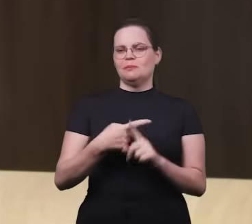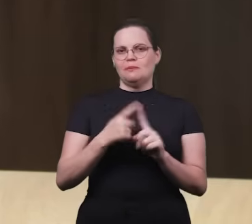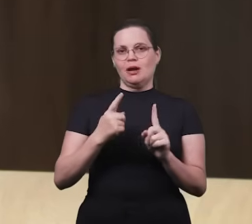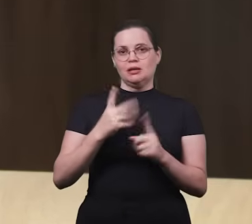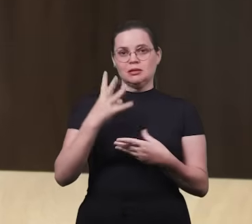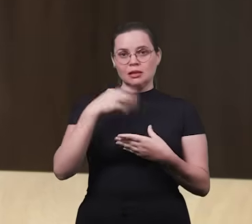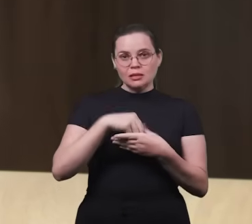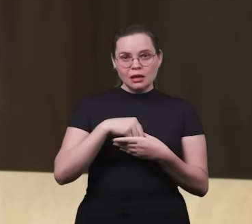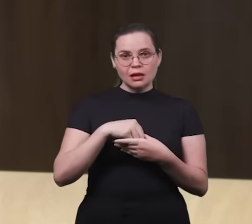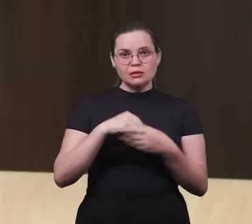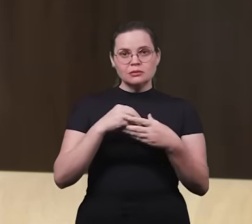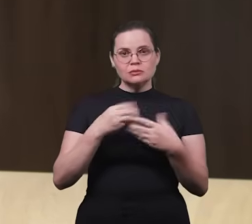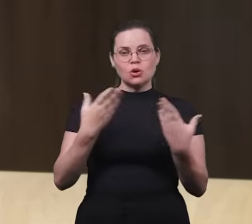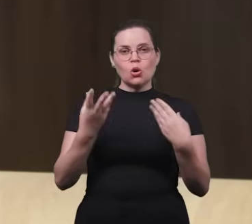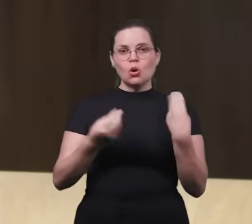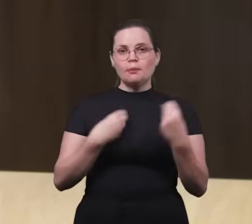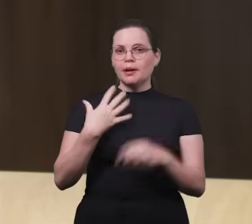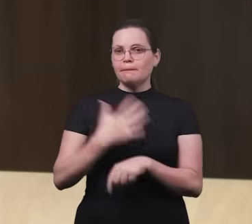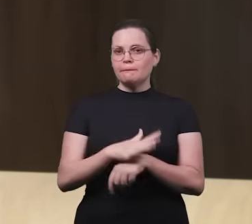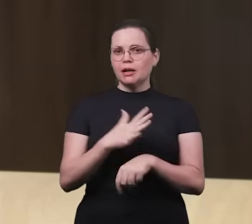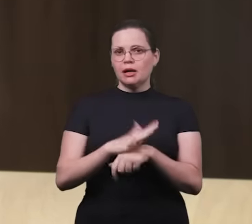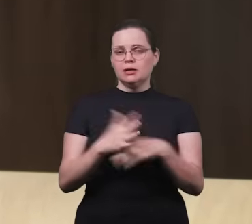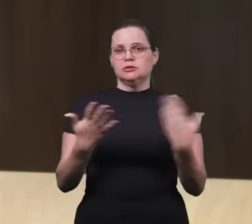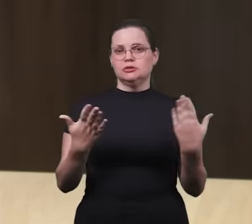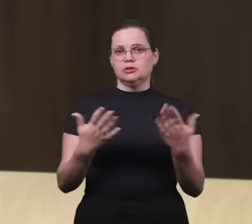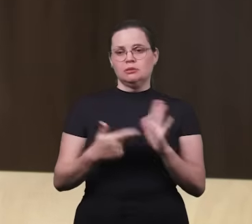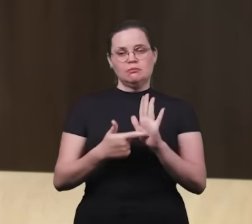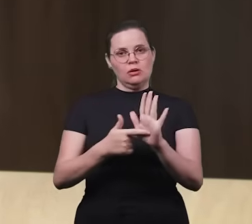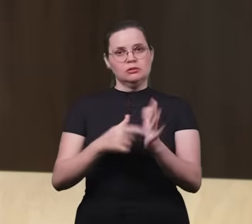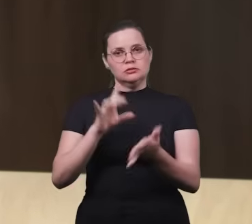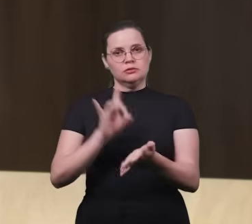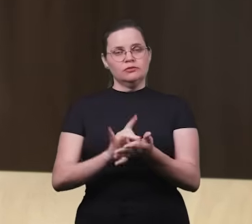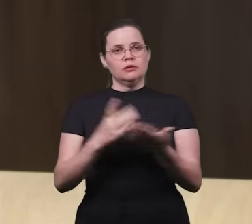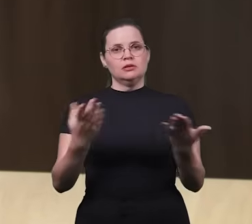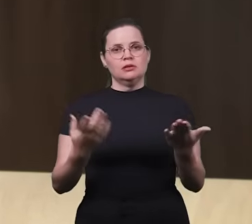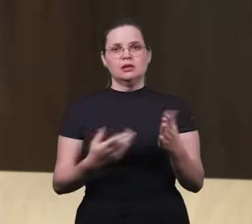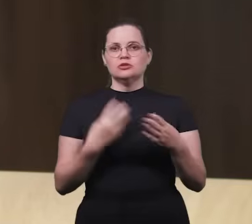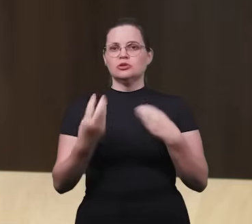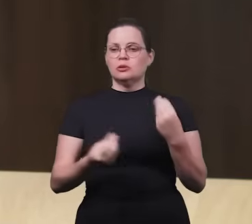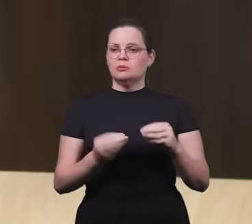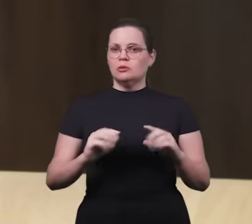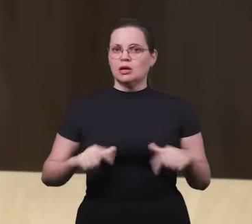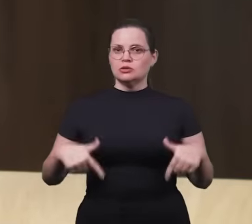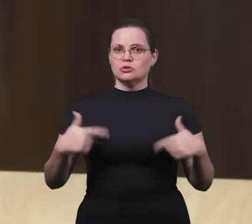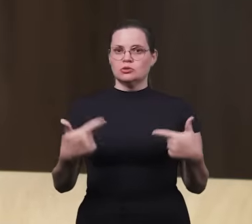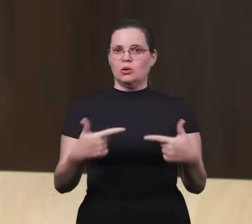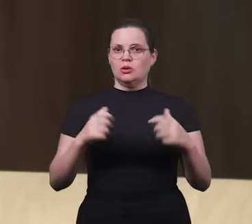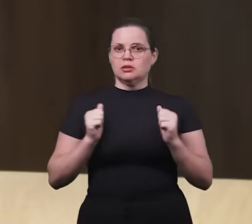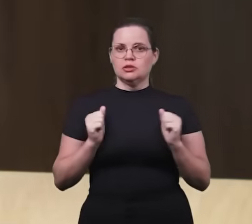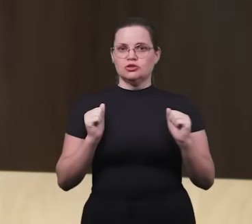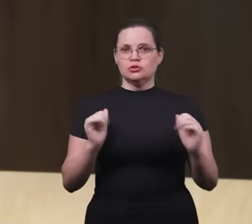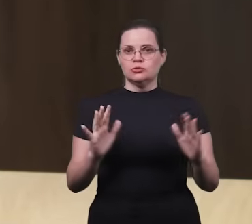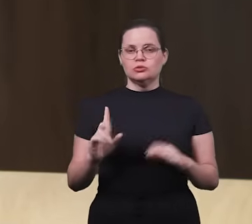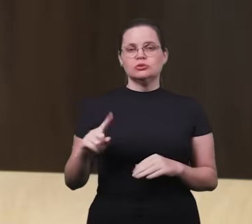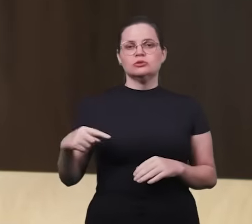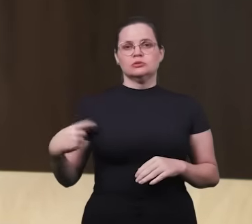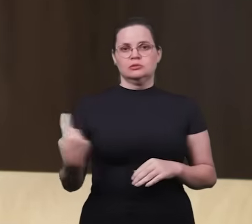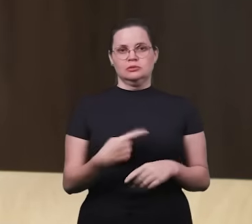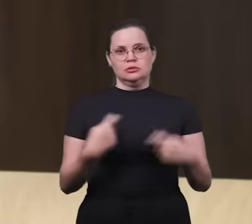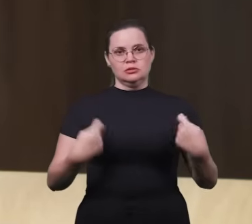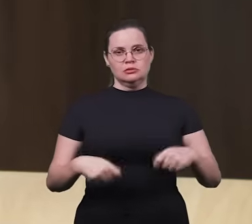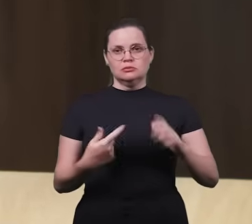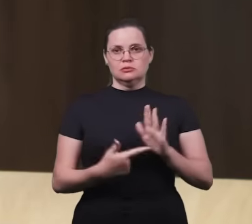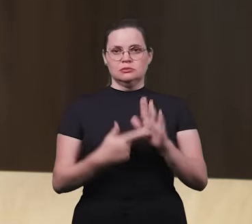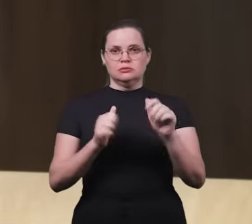é importante que esse amor ele seja demonstrado por ações, por atitudes. Então,